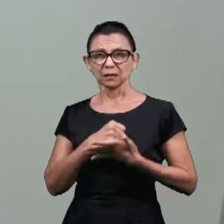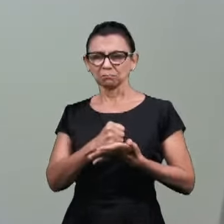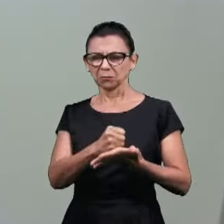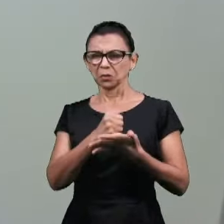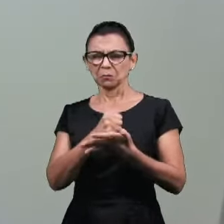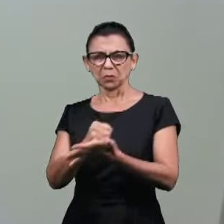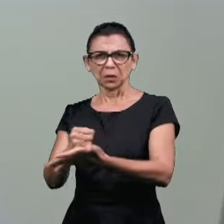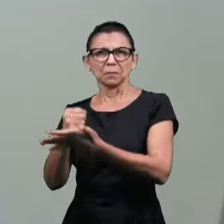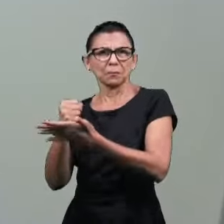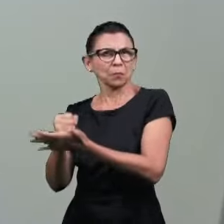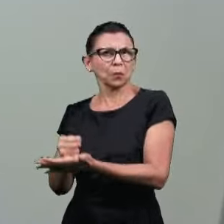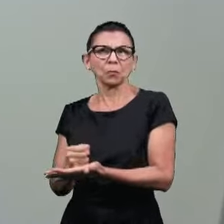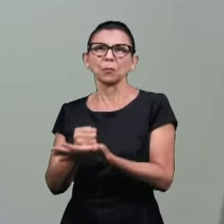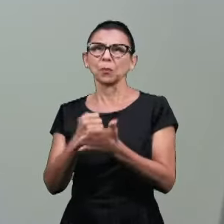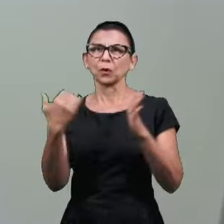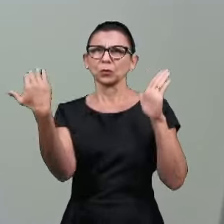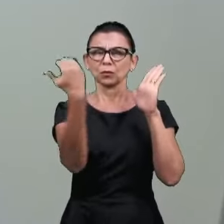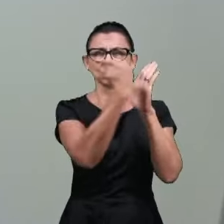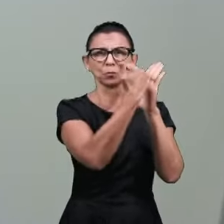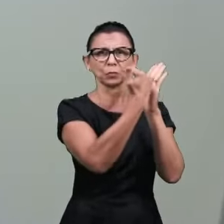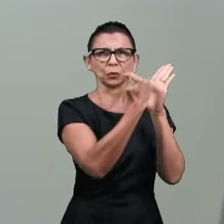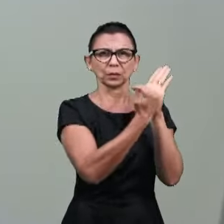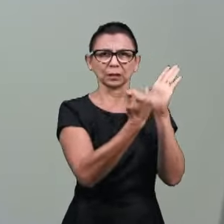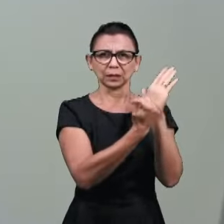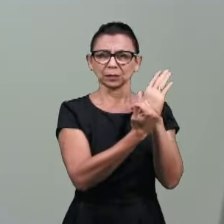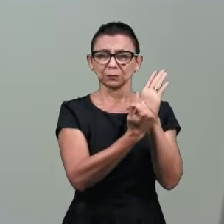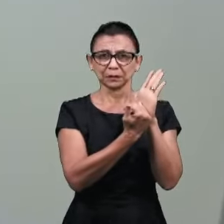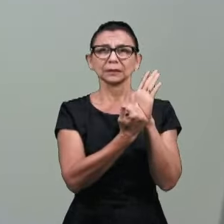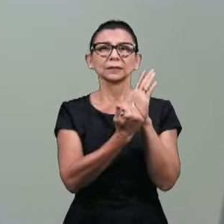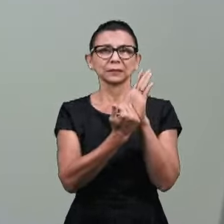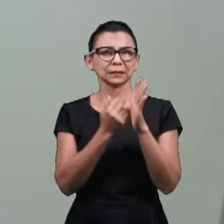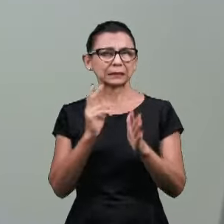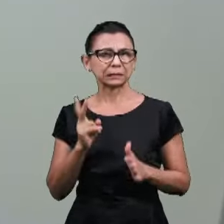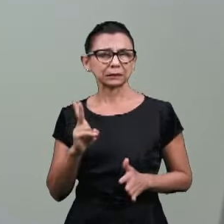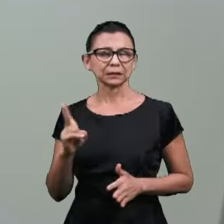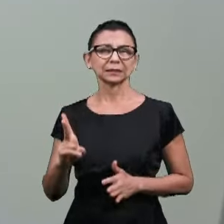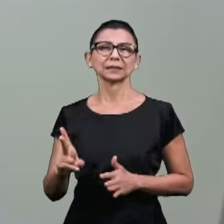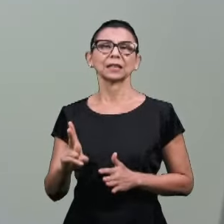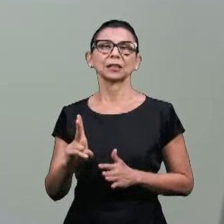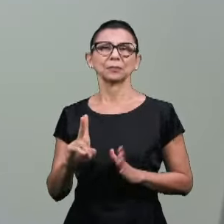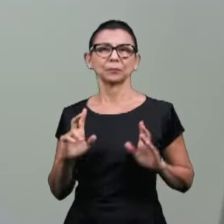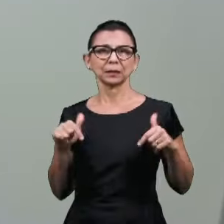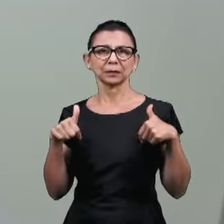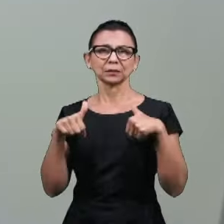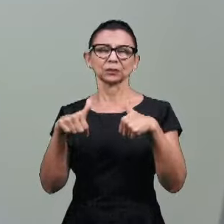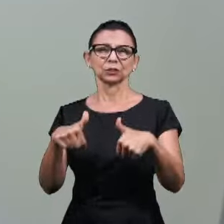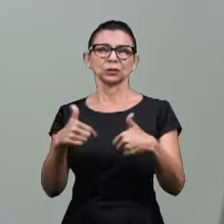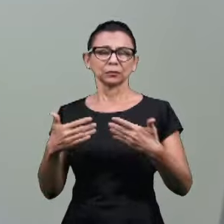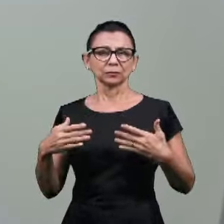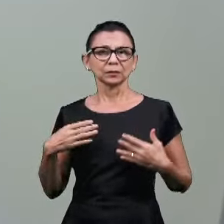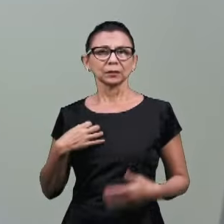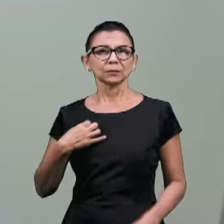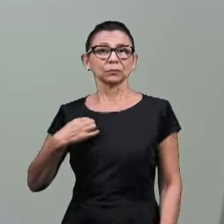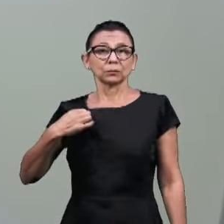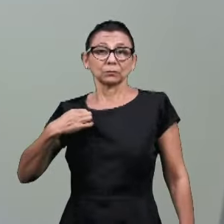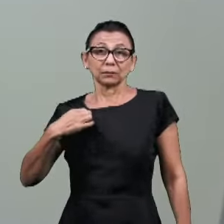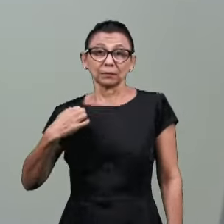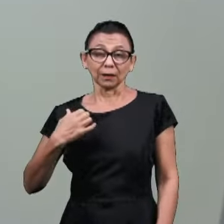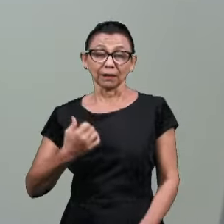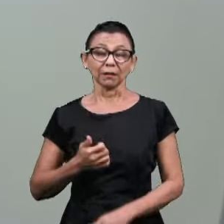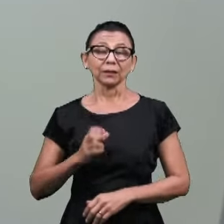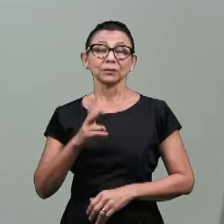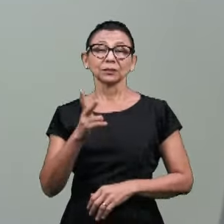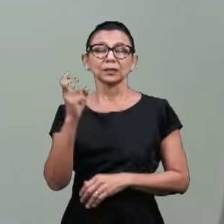com a Central de Comunicação, as nossas plataformas digitais. Está sempre participando dos cultos nas madrugadas, dos nossos cultos,